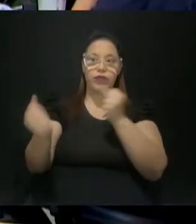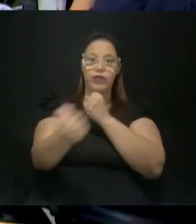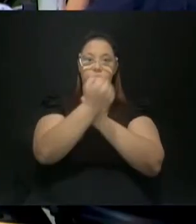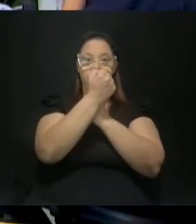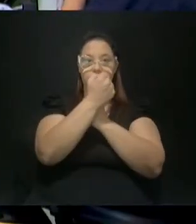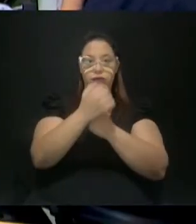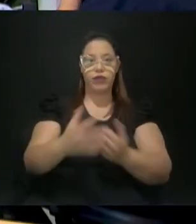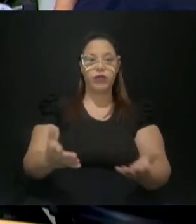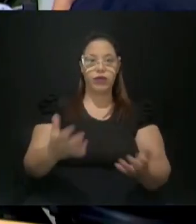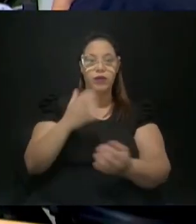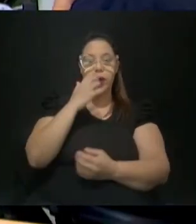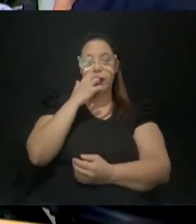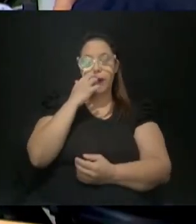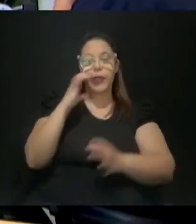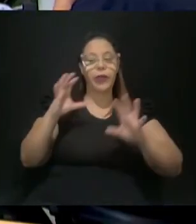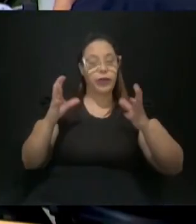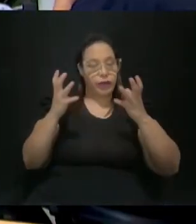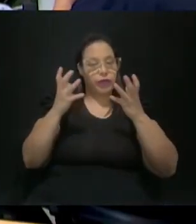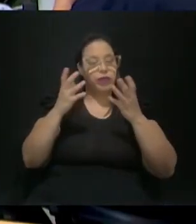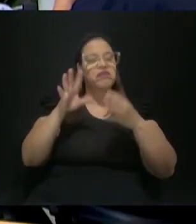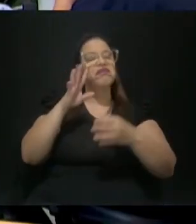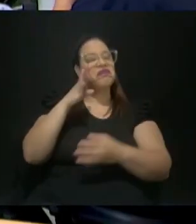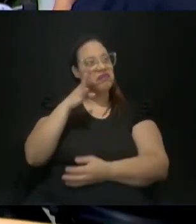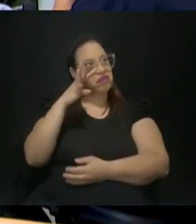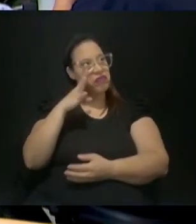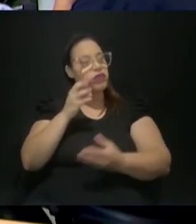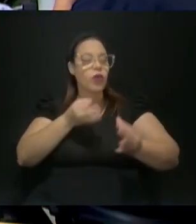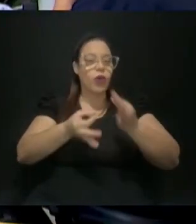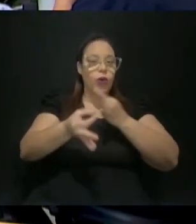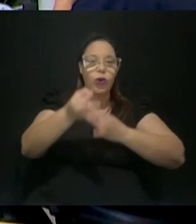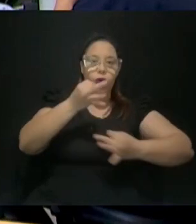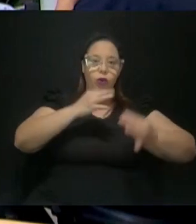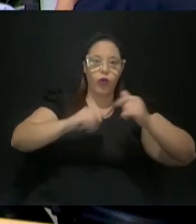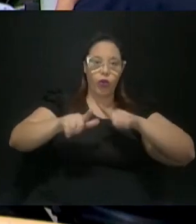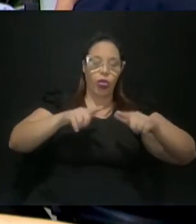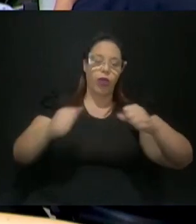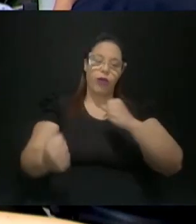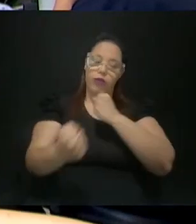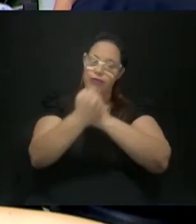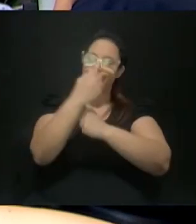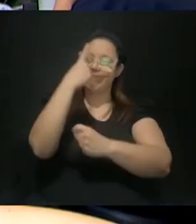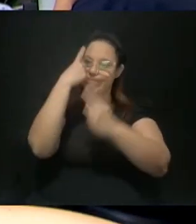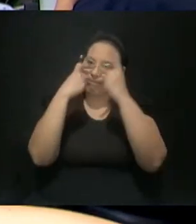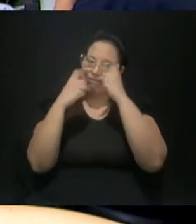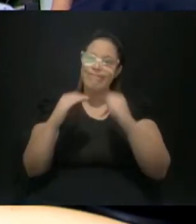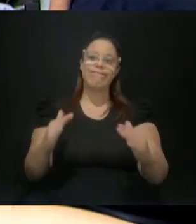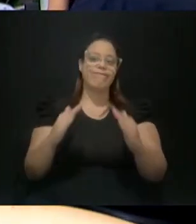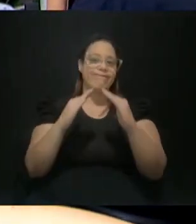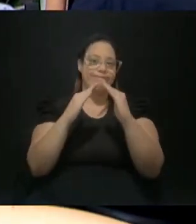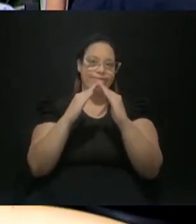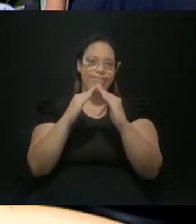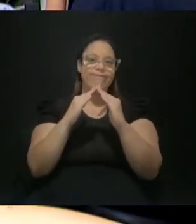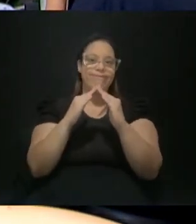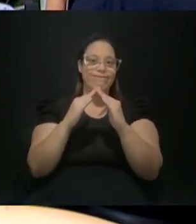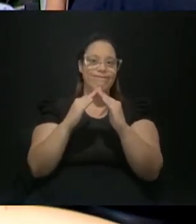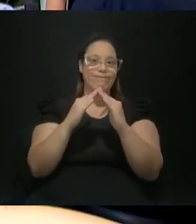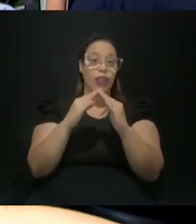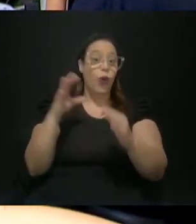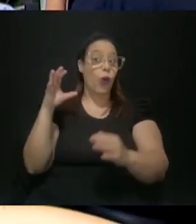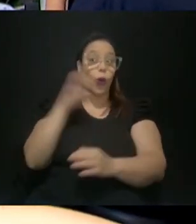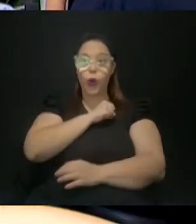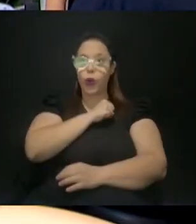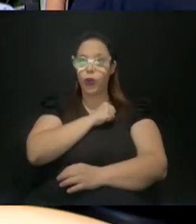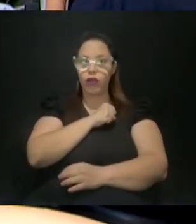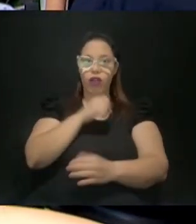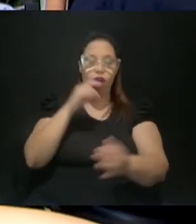uma expectativa que nós tínhamos para complementar o nosso trabalho de proteção às vítimas de violência doméstica, porque ele é muito rápido. Quando o botão é